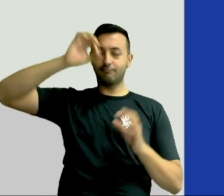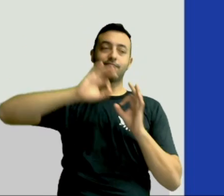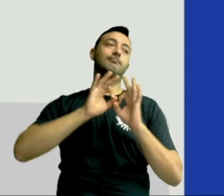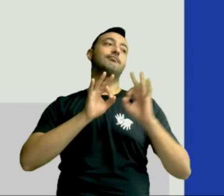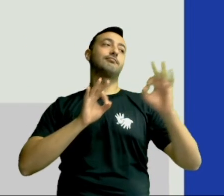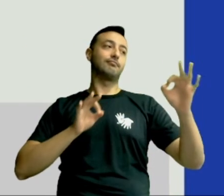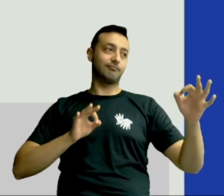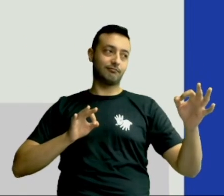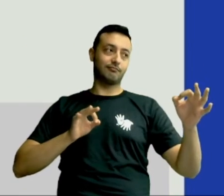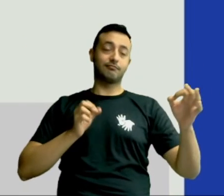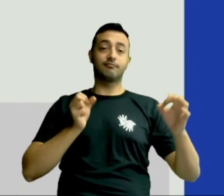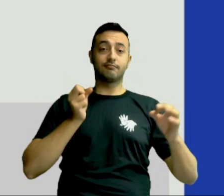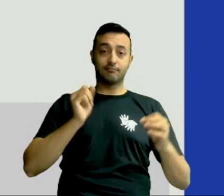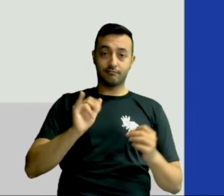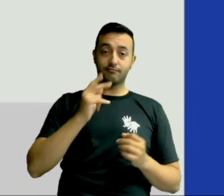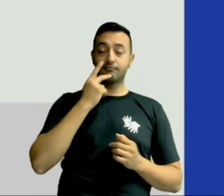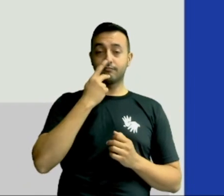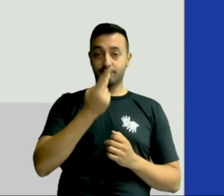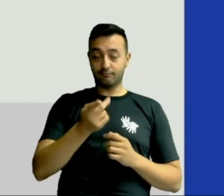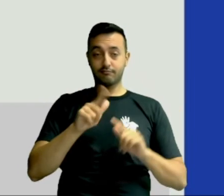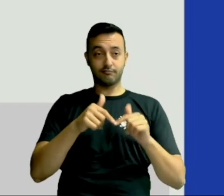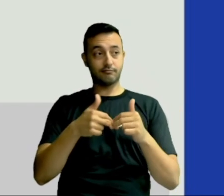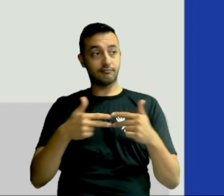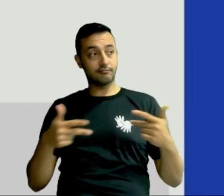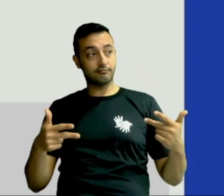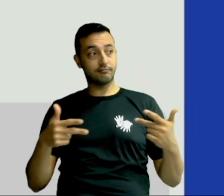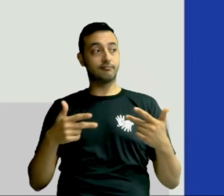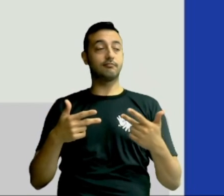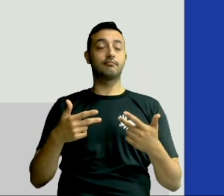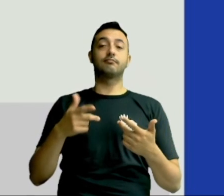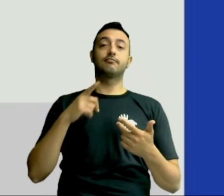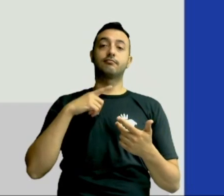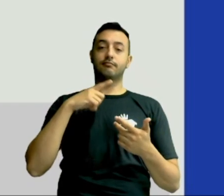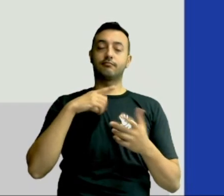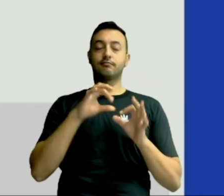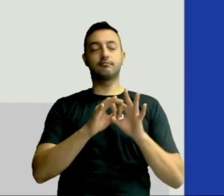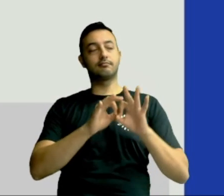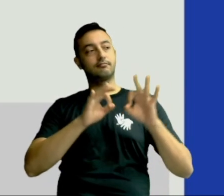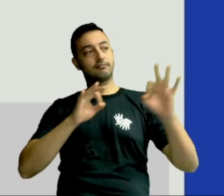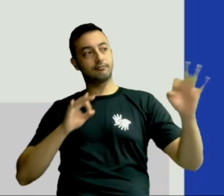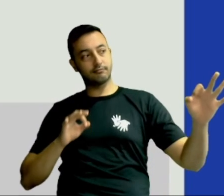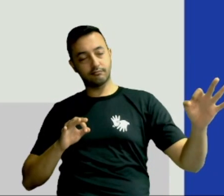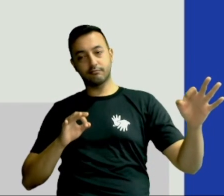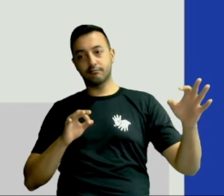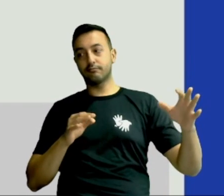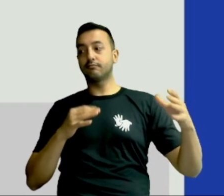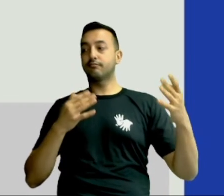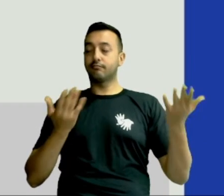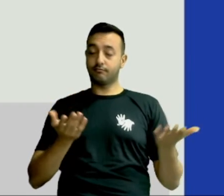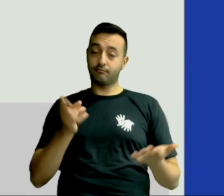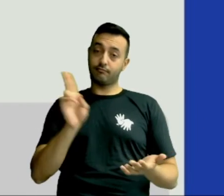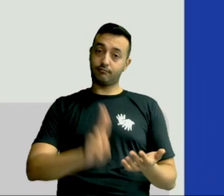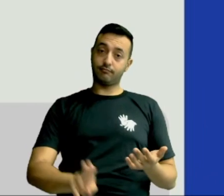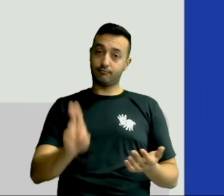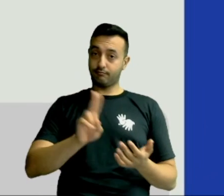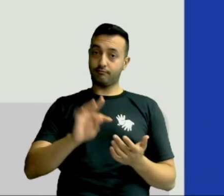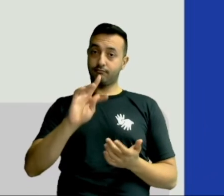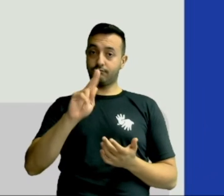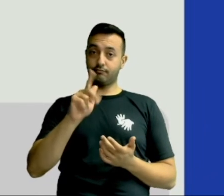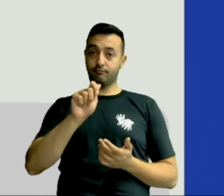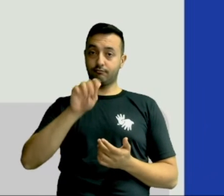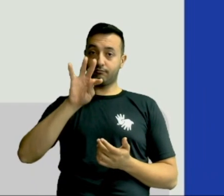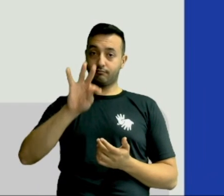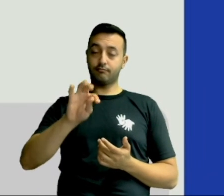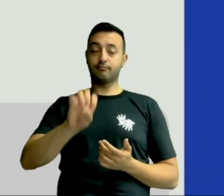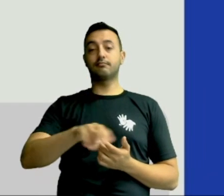distante se ele está falando sobre um objeto que esteja do que esteja distante dele ele vai utilizar ou